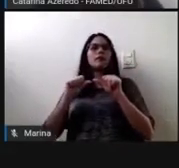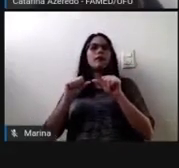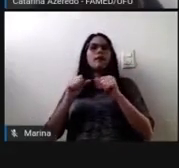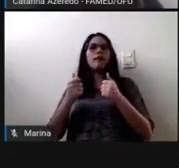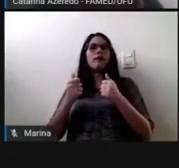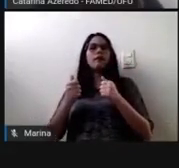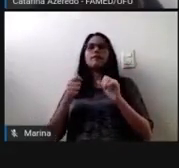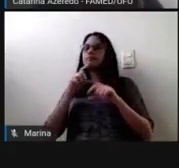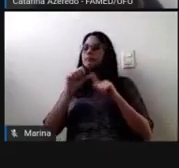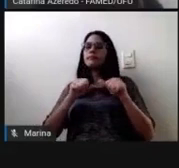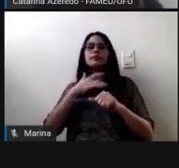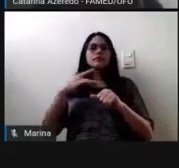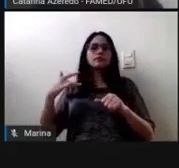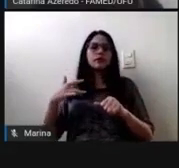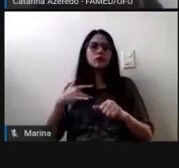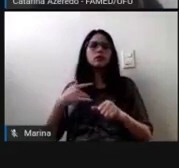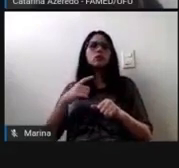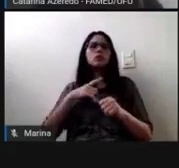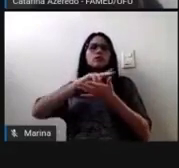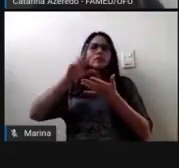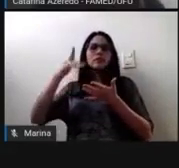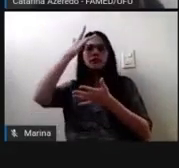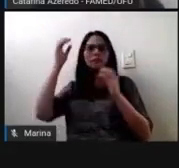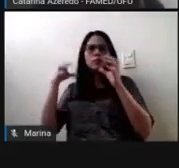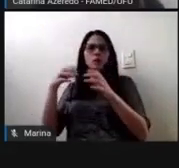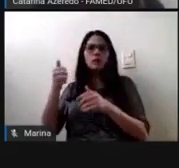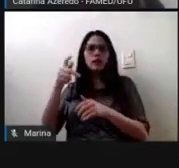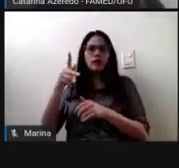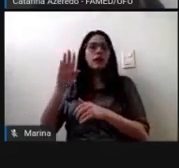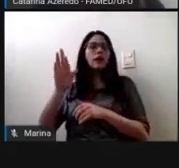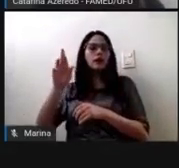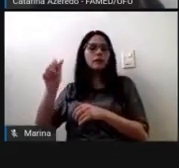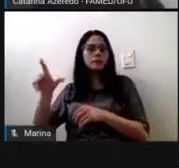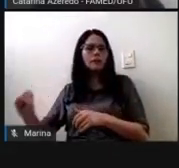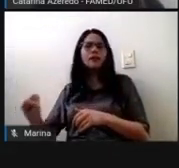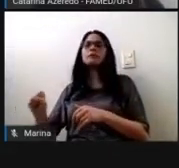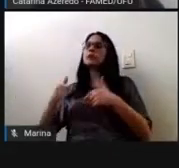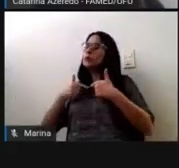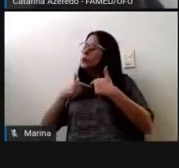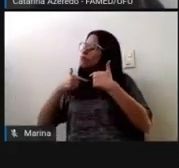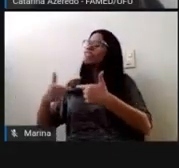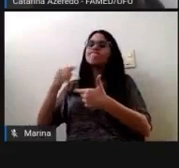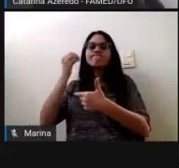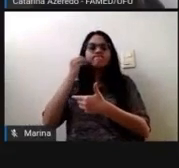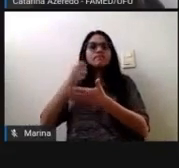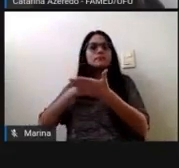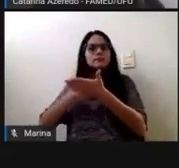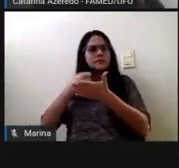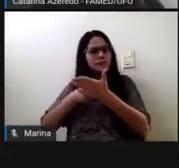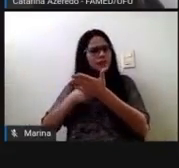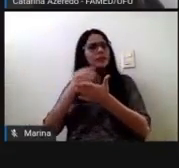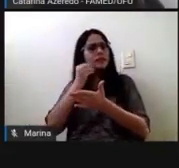da Abrasco que fizeram parte do movimento da reforma sanitária, estão lutando e tentando entender e